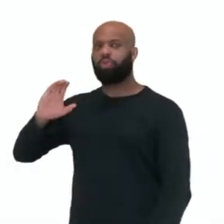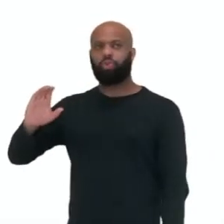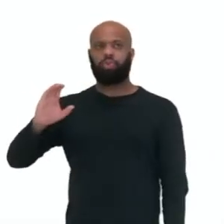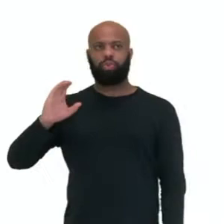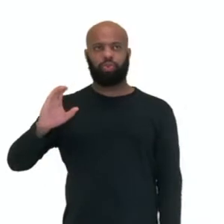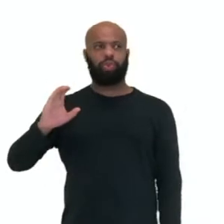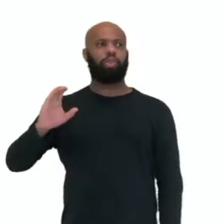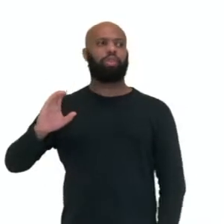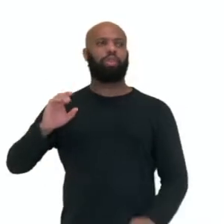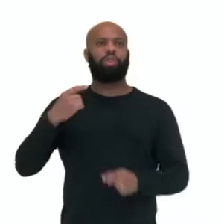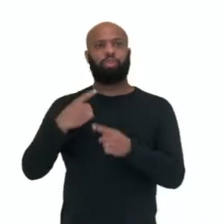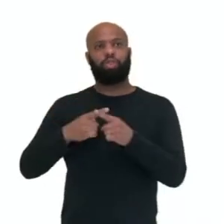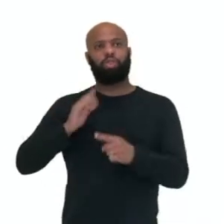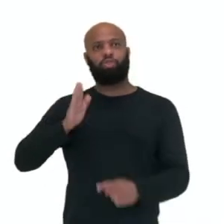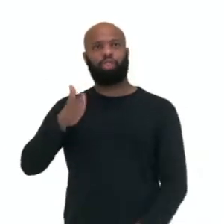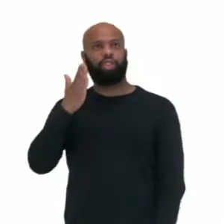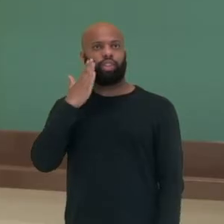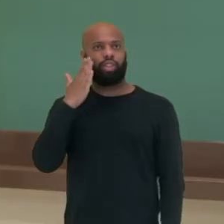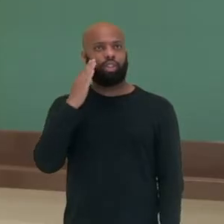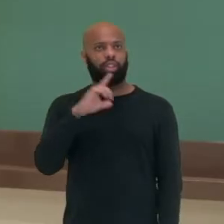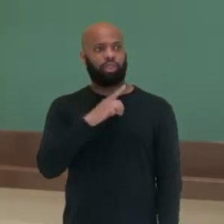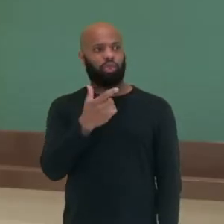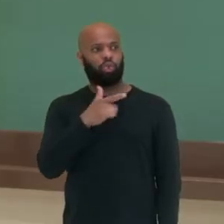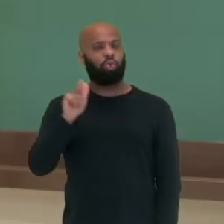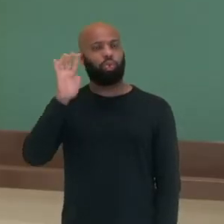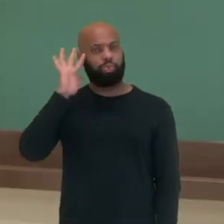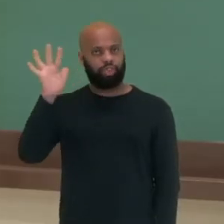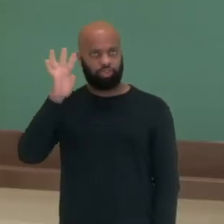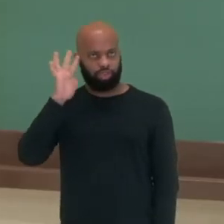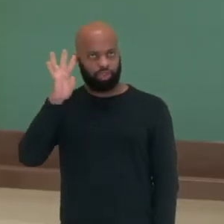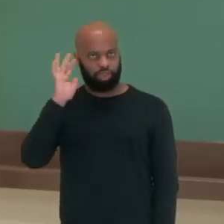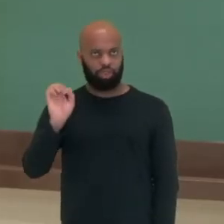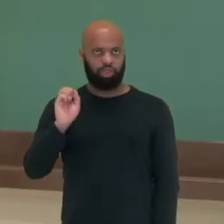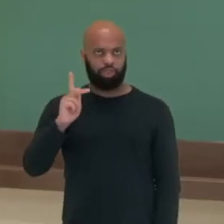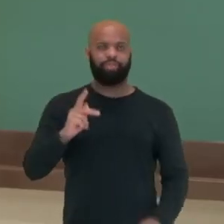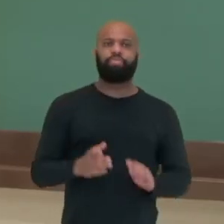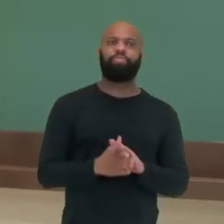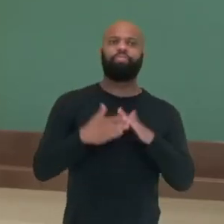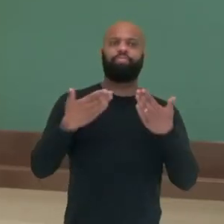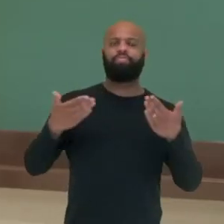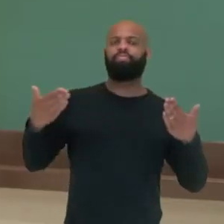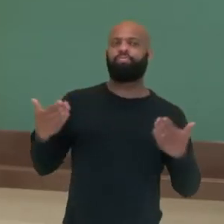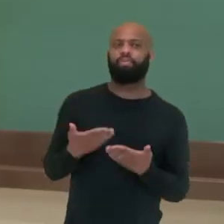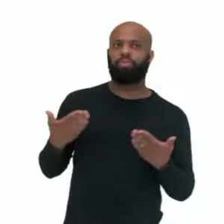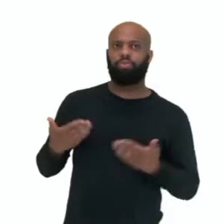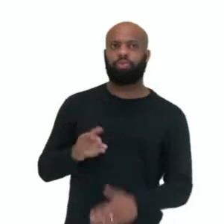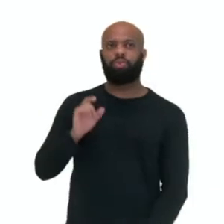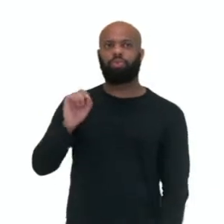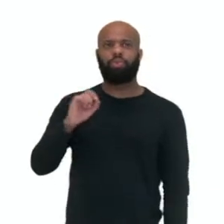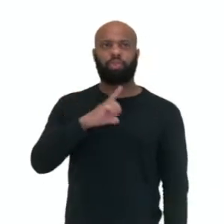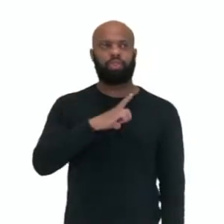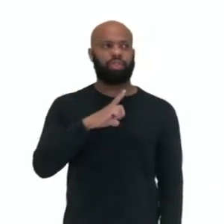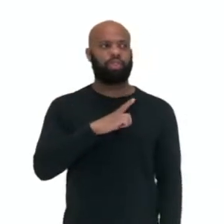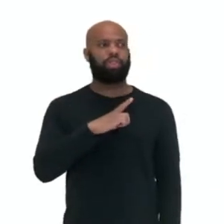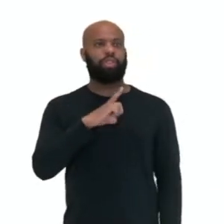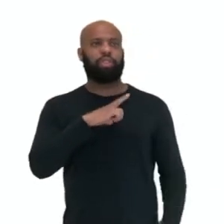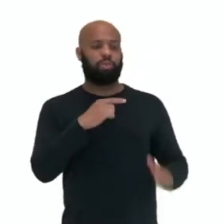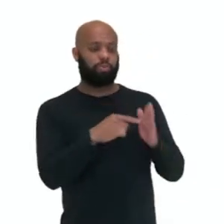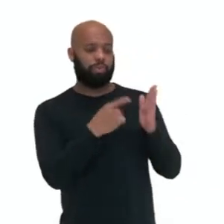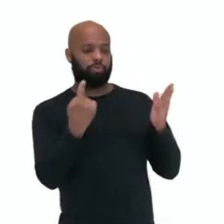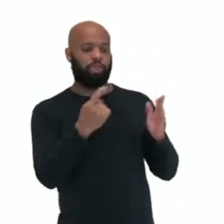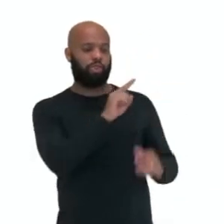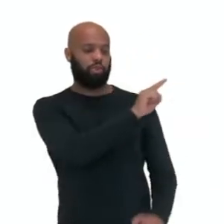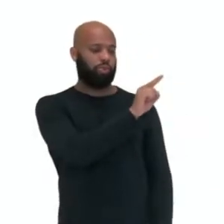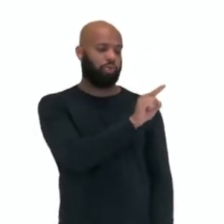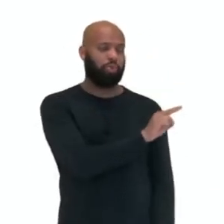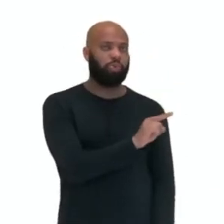parte real, que a gente já conhece, e outra parte é a parte imaginária. Nesse caso aqui, eu tenho o meu primeiro z, que